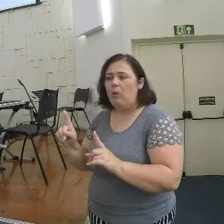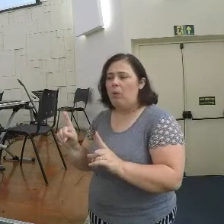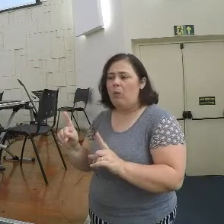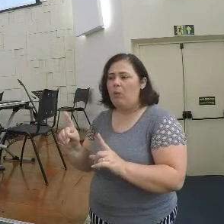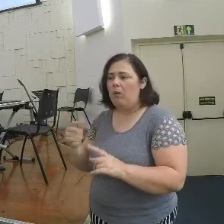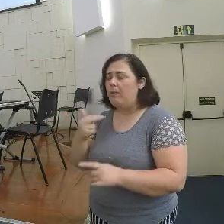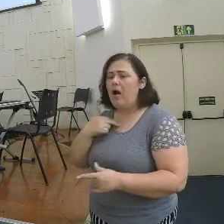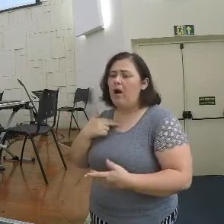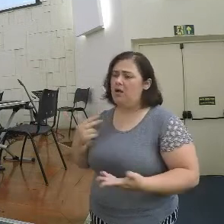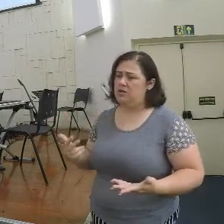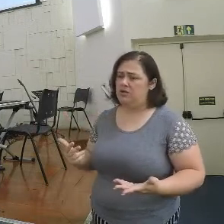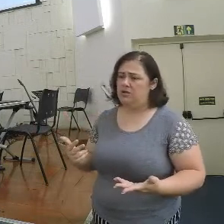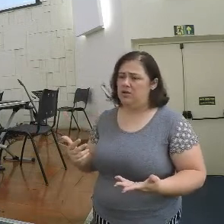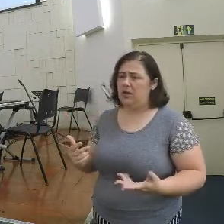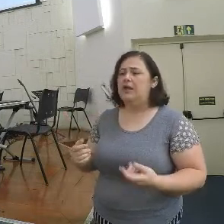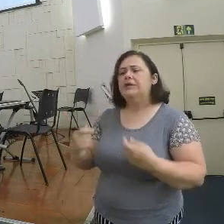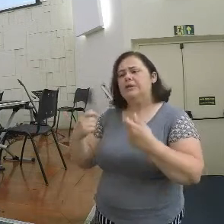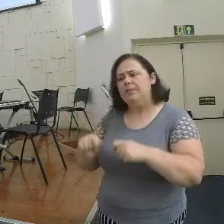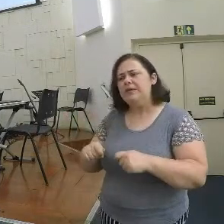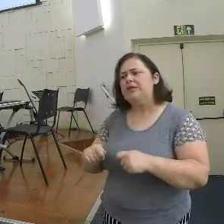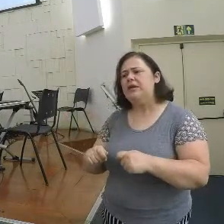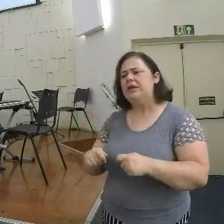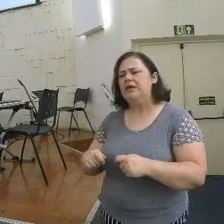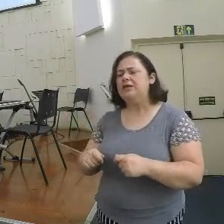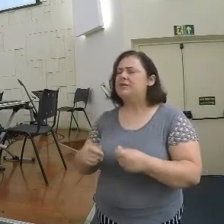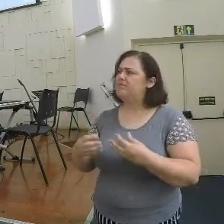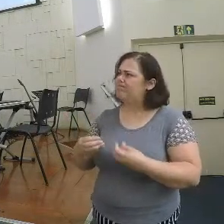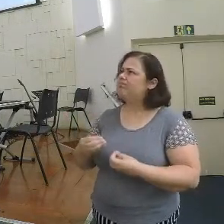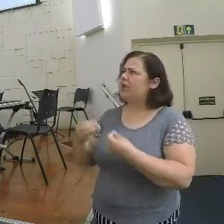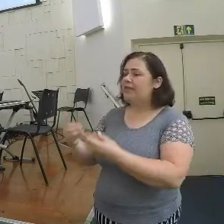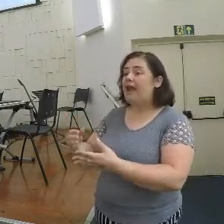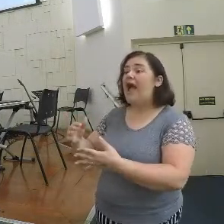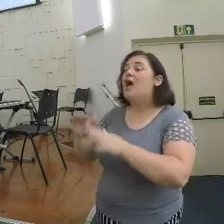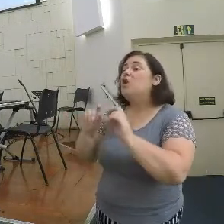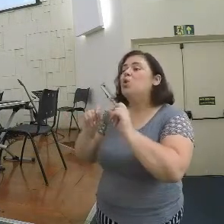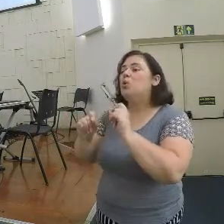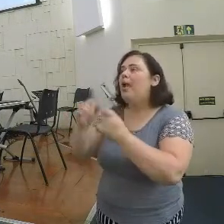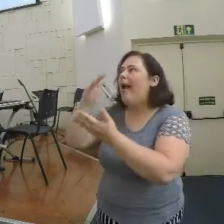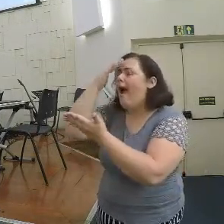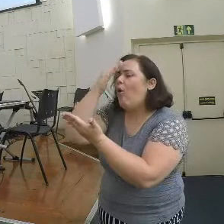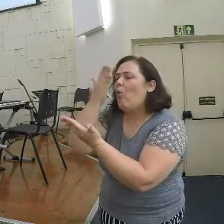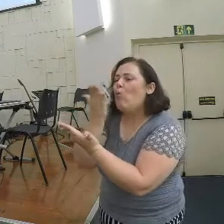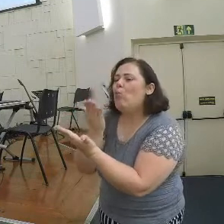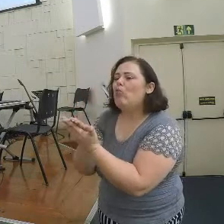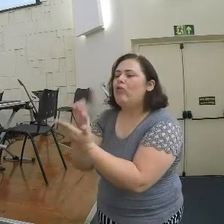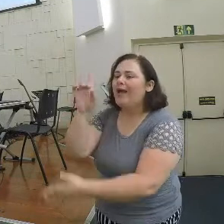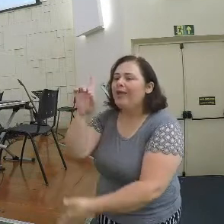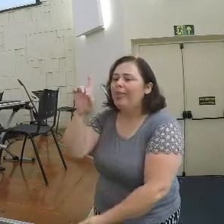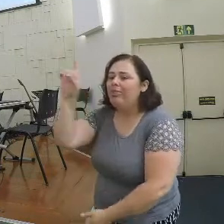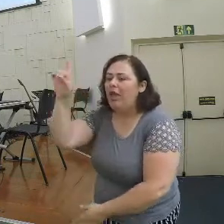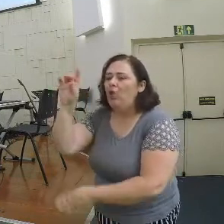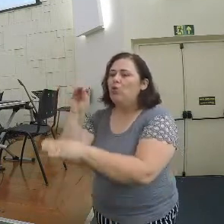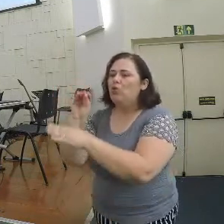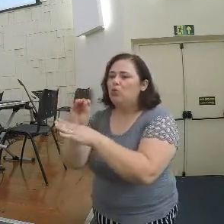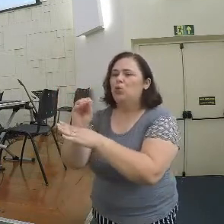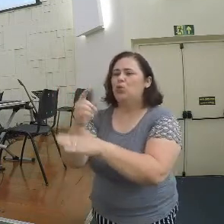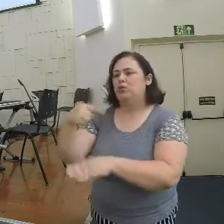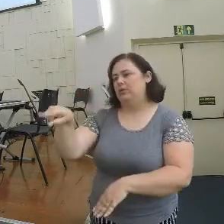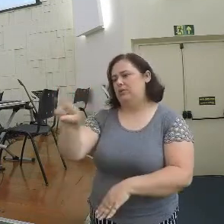as notícias do mundo econômico, não são os anseios da tesouraria da nossa igreja, que